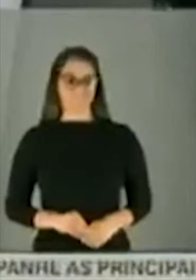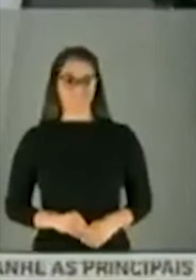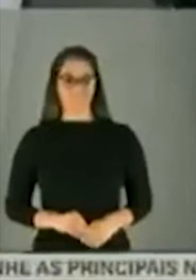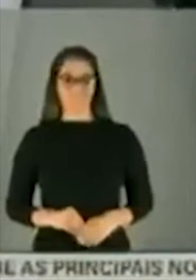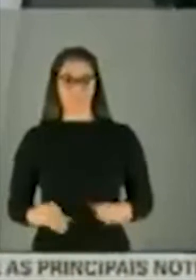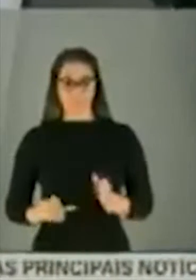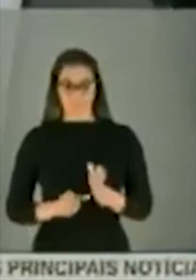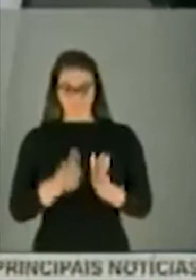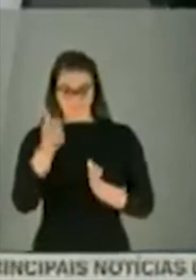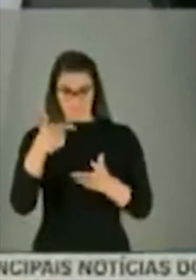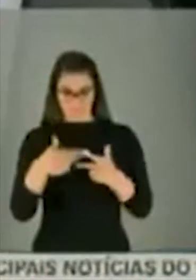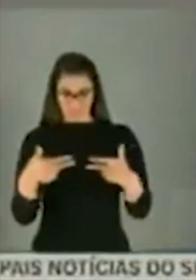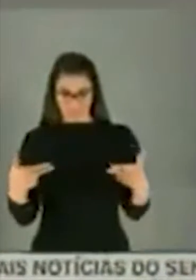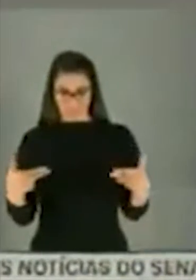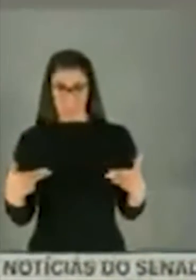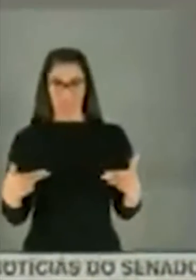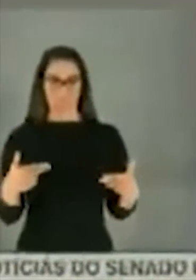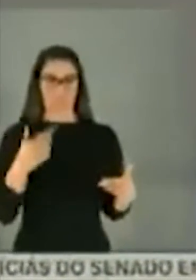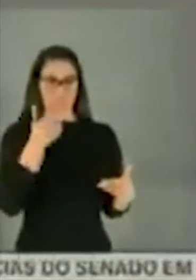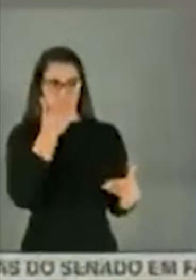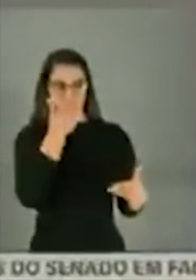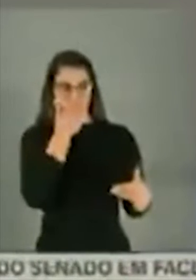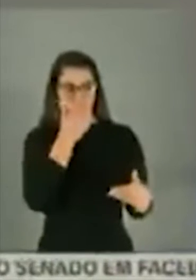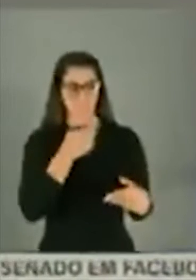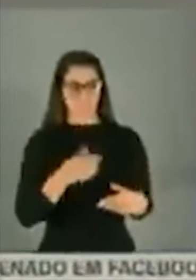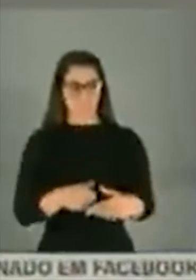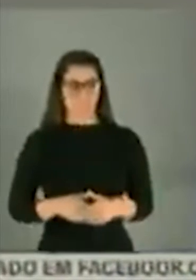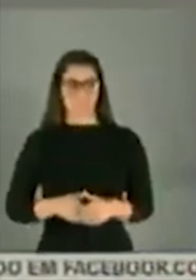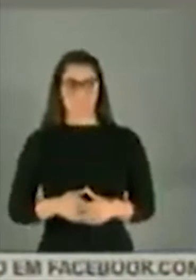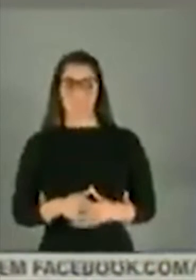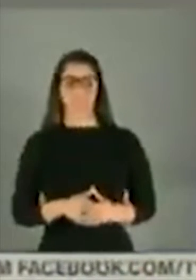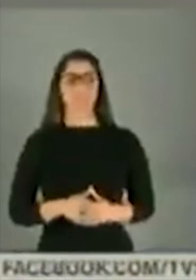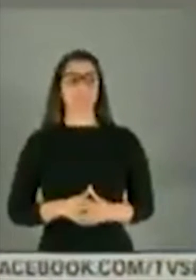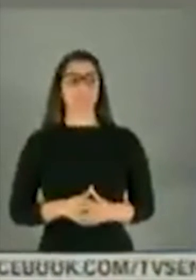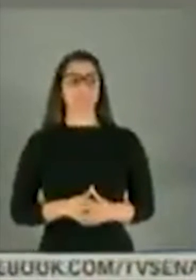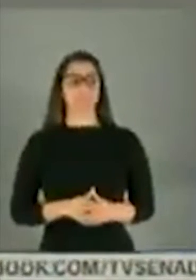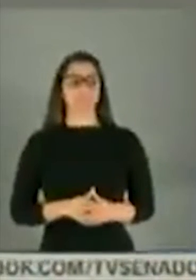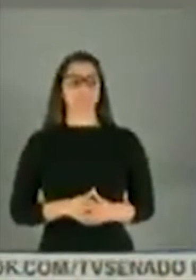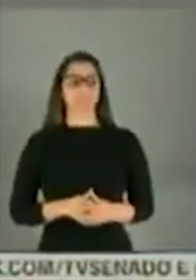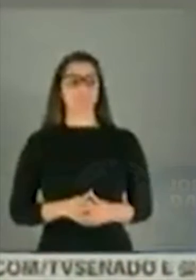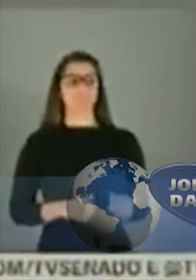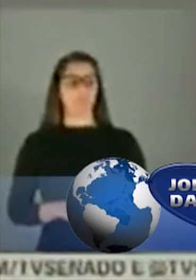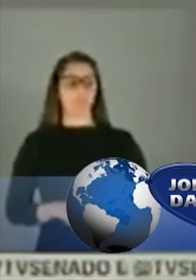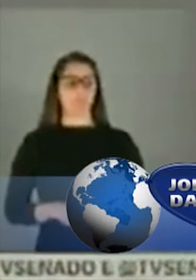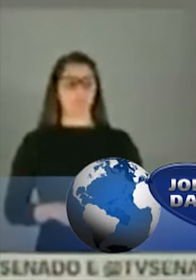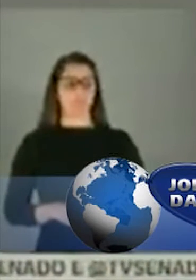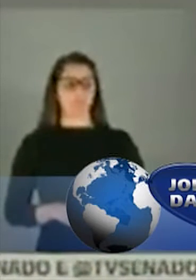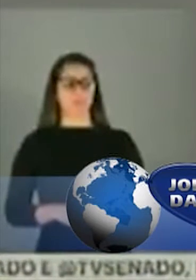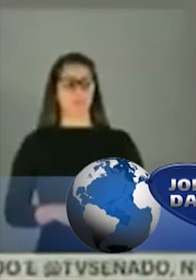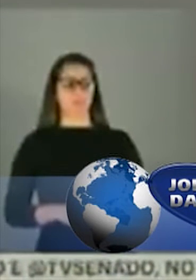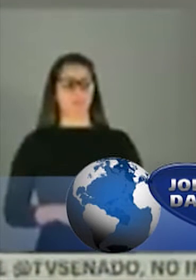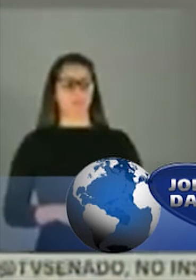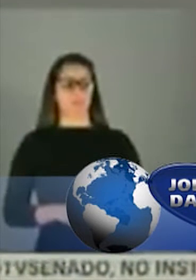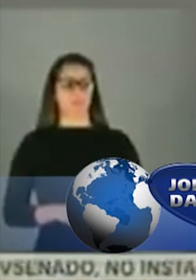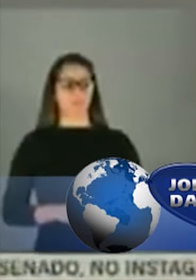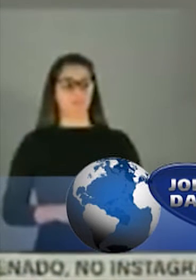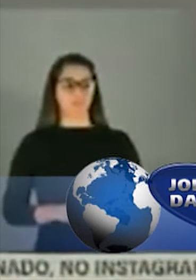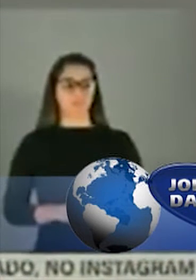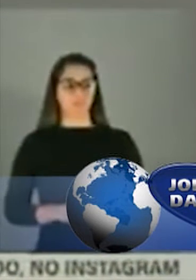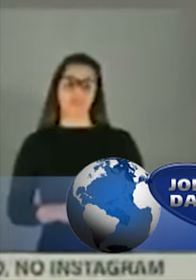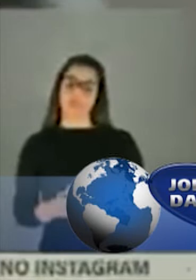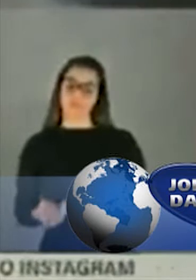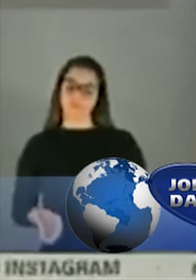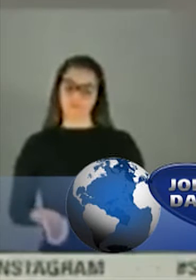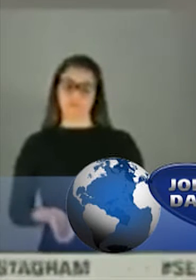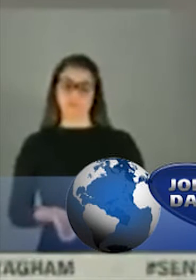questão que eu vou... A questão da comunicação e do exemplo, que eu acho importantíssimo. Nós falamos em diversas